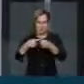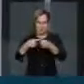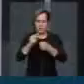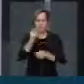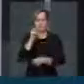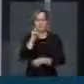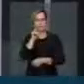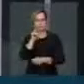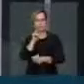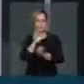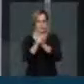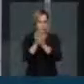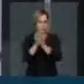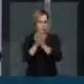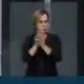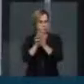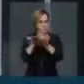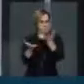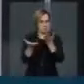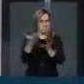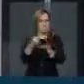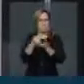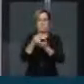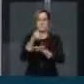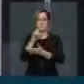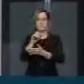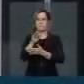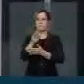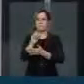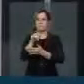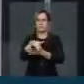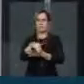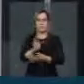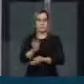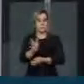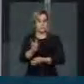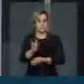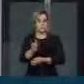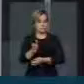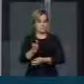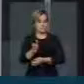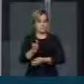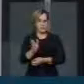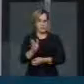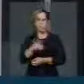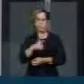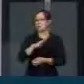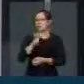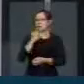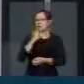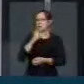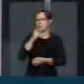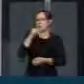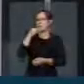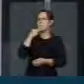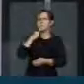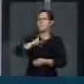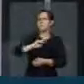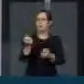segundo projeções do Detran já tem já tem um milhão de carros